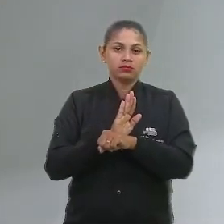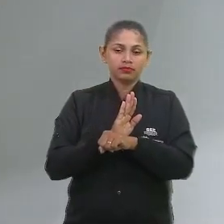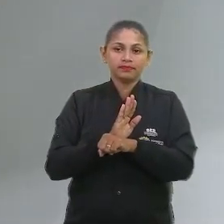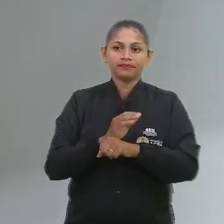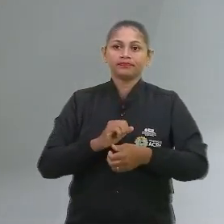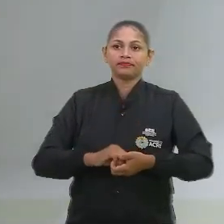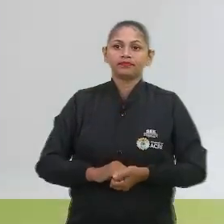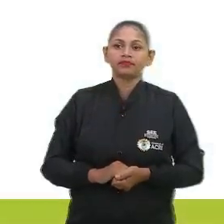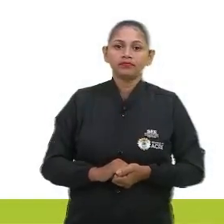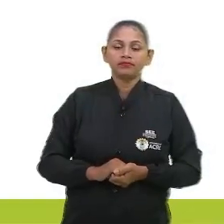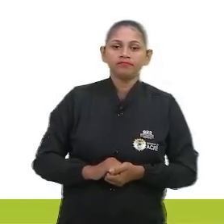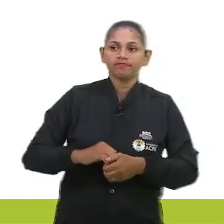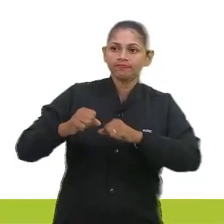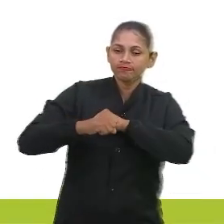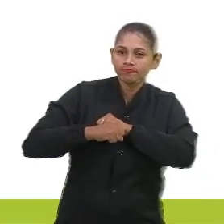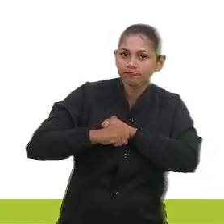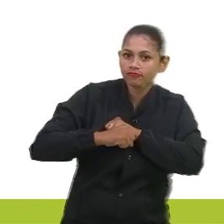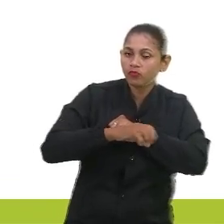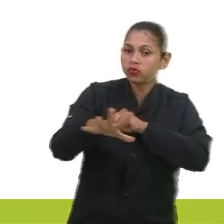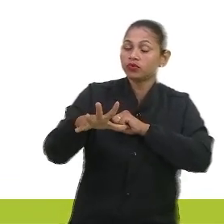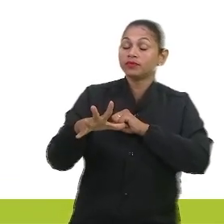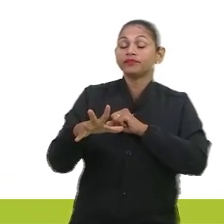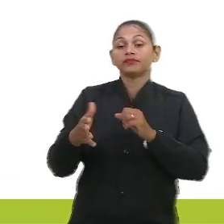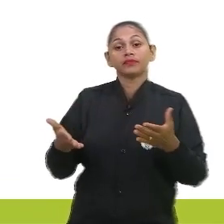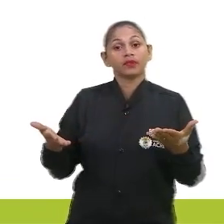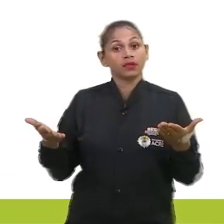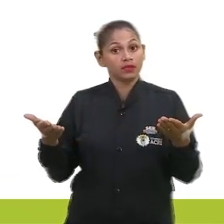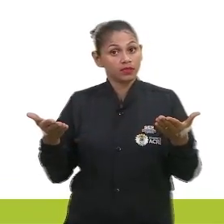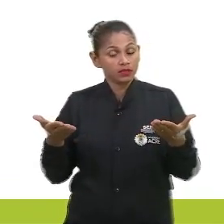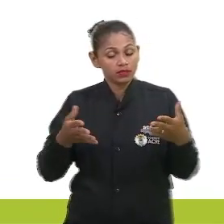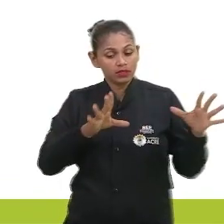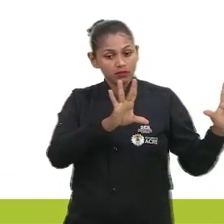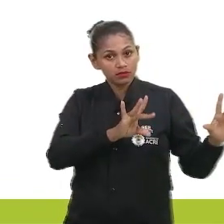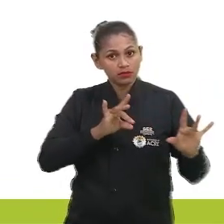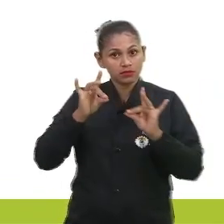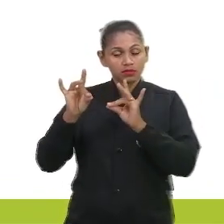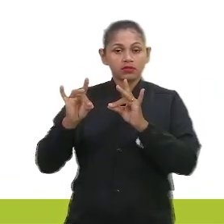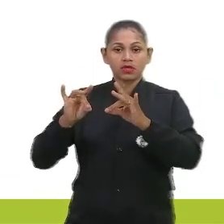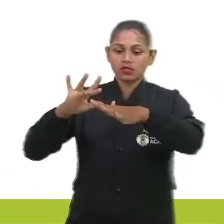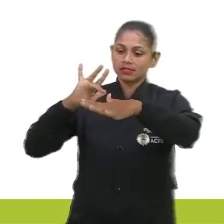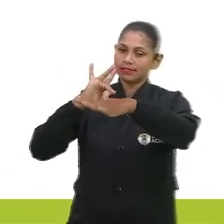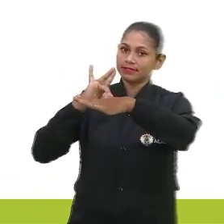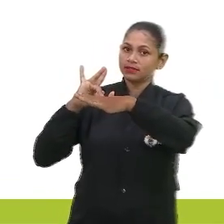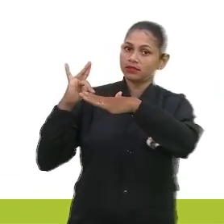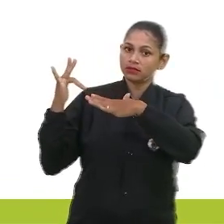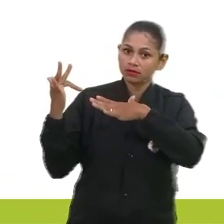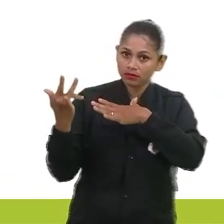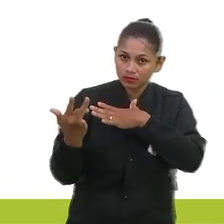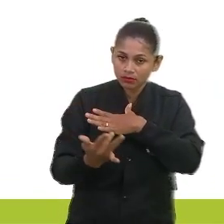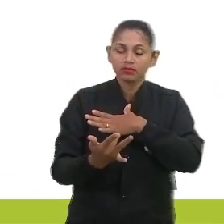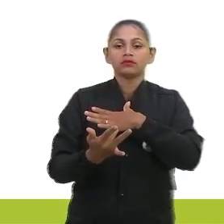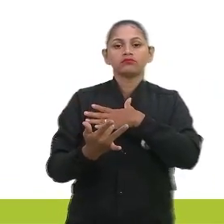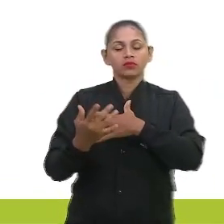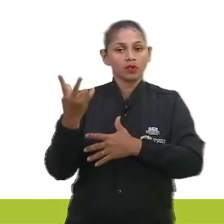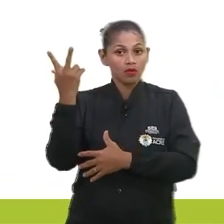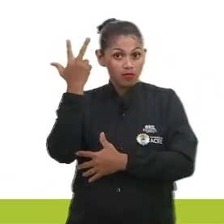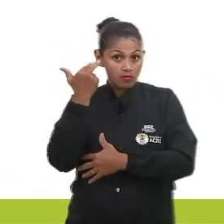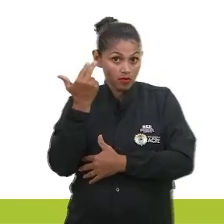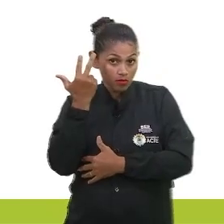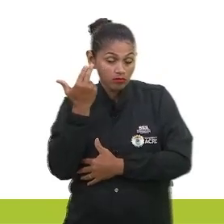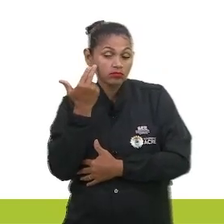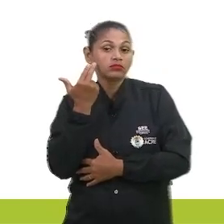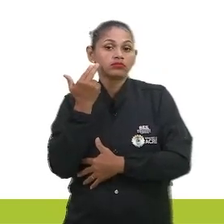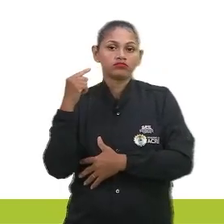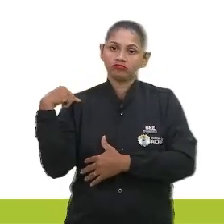mídias alternativas, elas também trazem as redes sociais, que são as mais comuns no nosso cotidiano. As